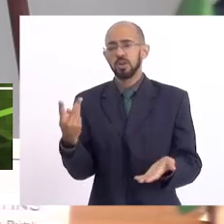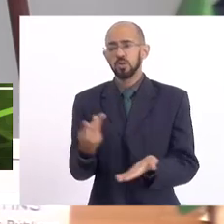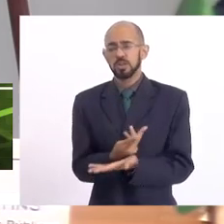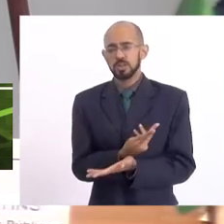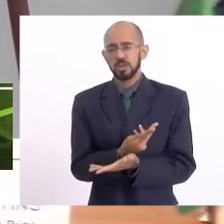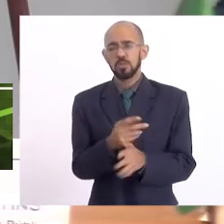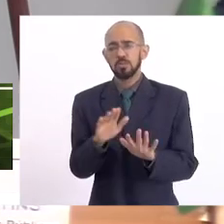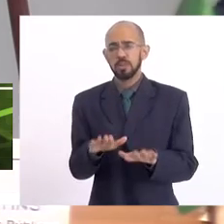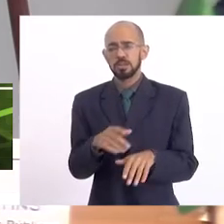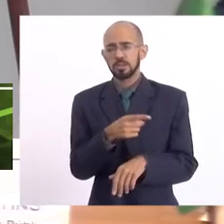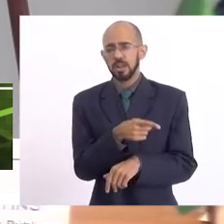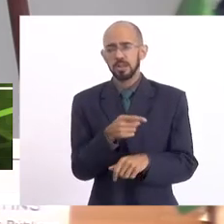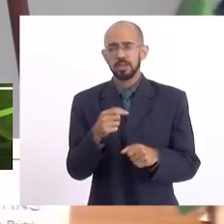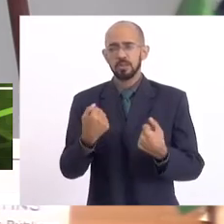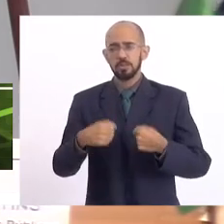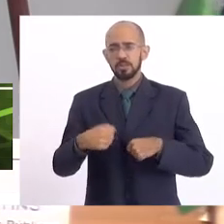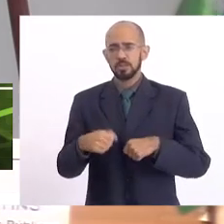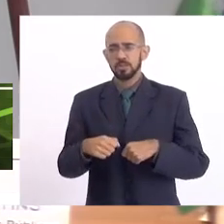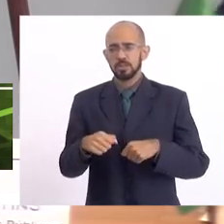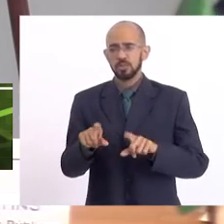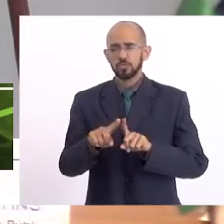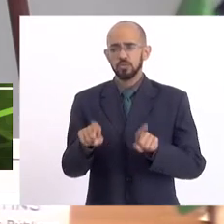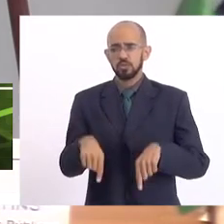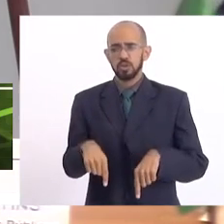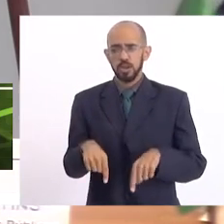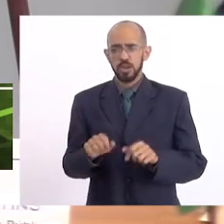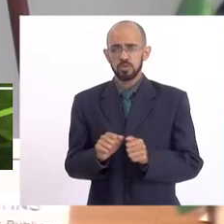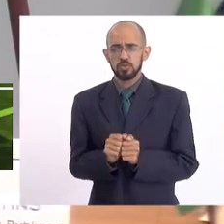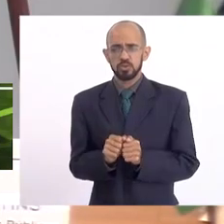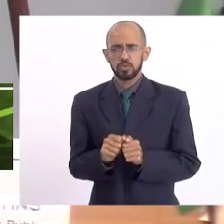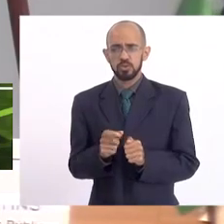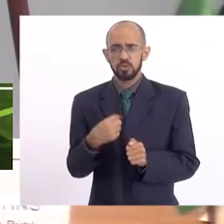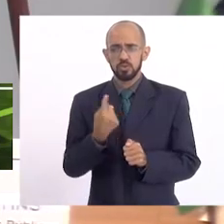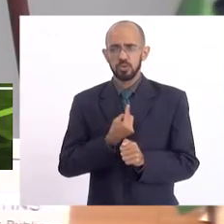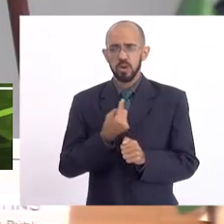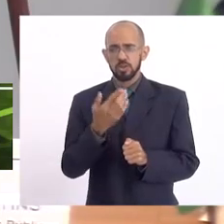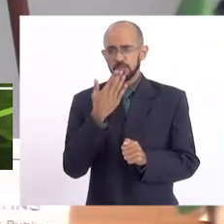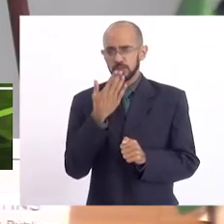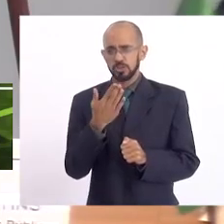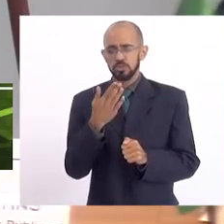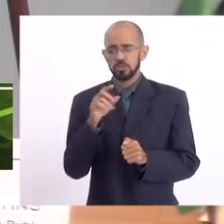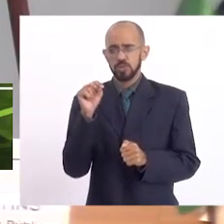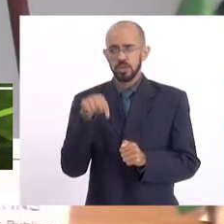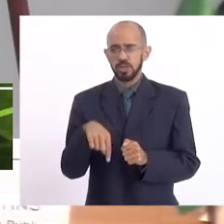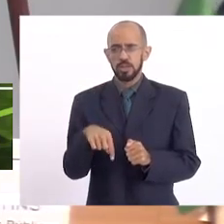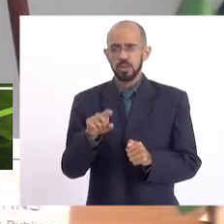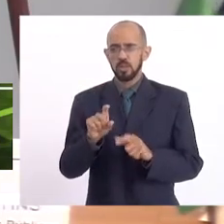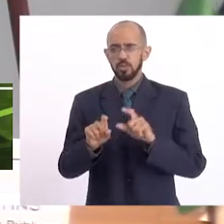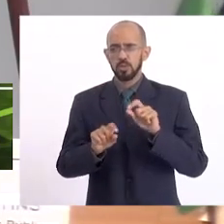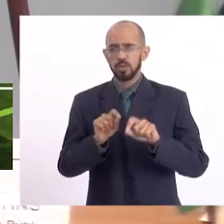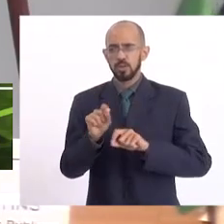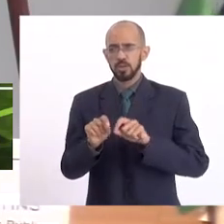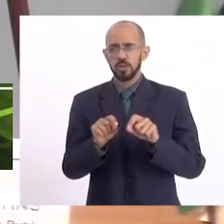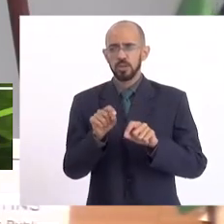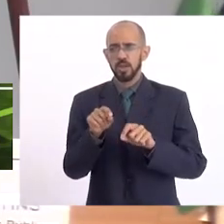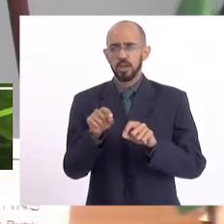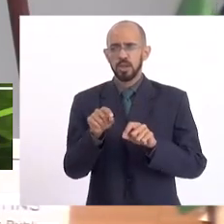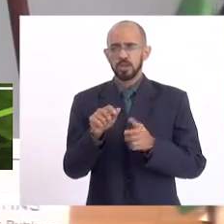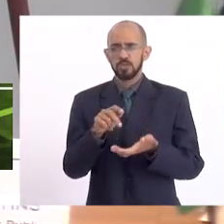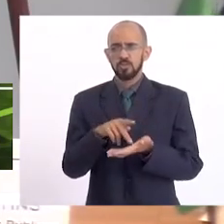lá precisando de funcionários. Então, o que a gente pede aqui é que seja realmente, parece-me